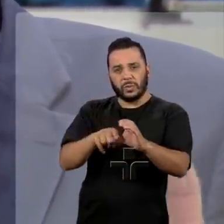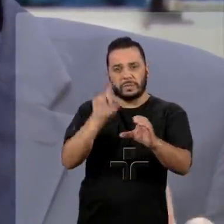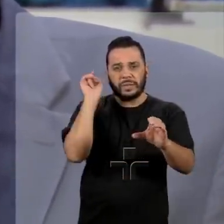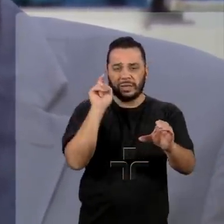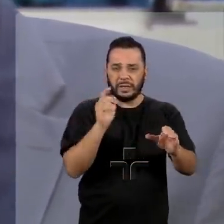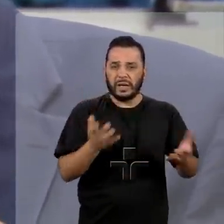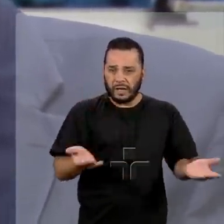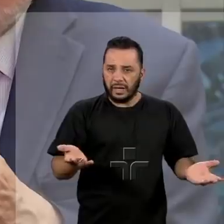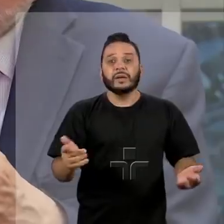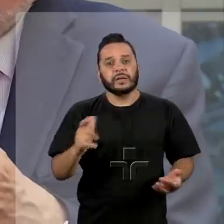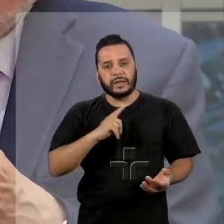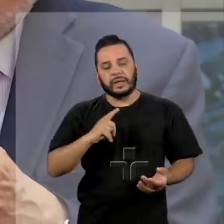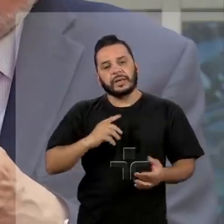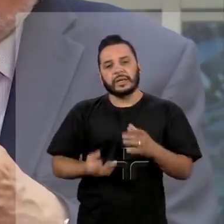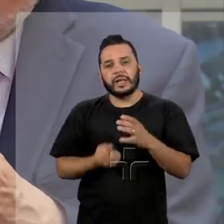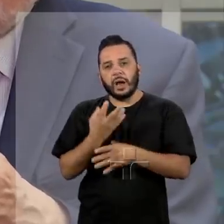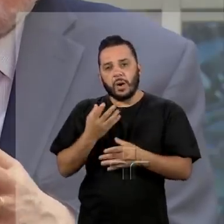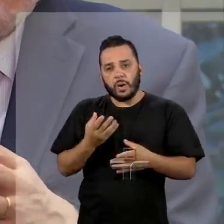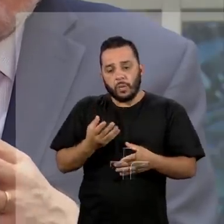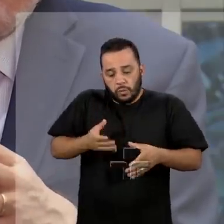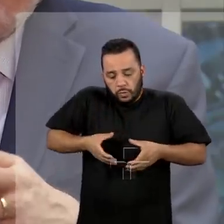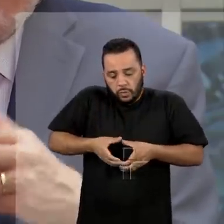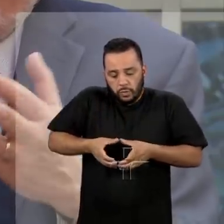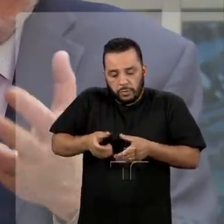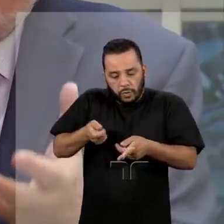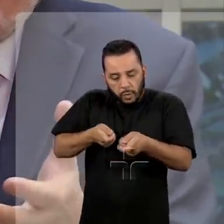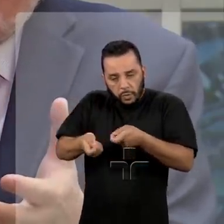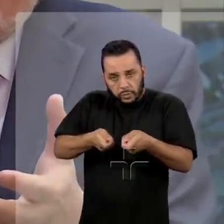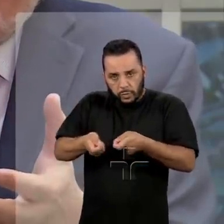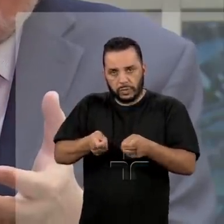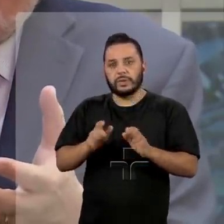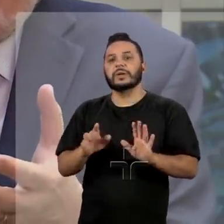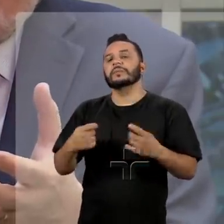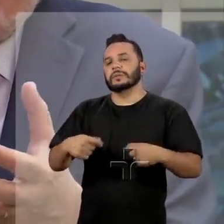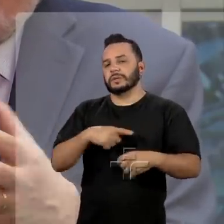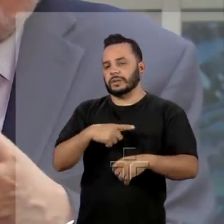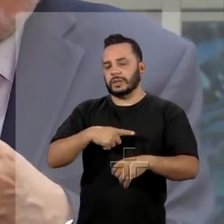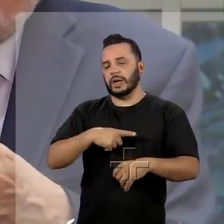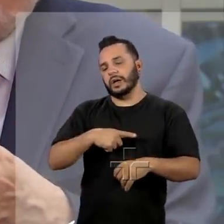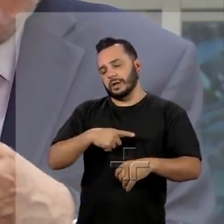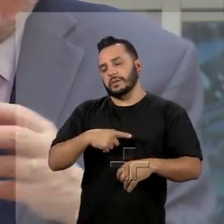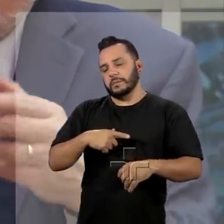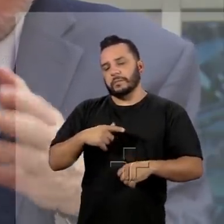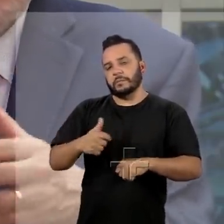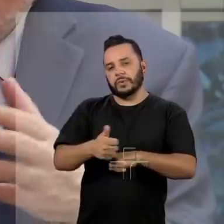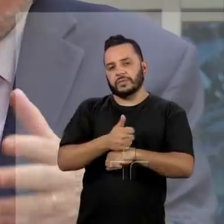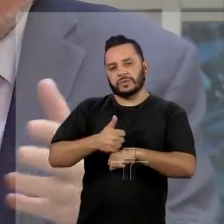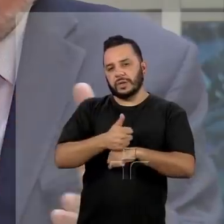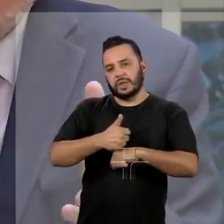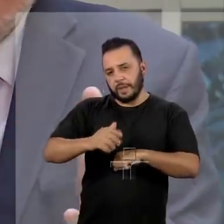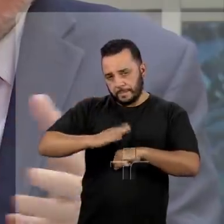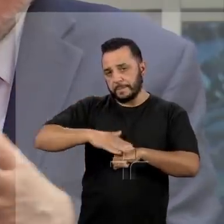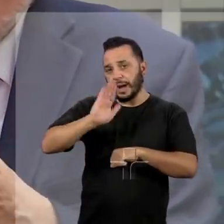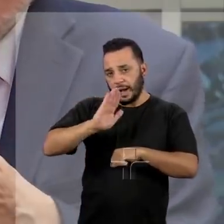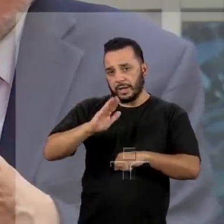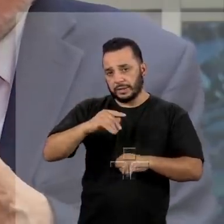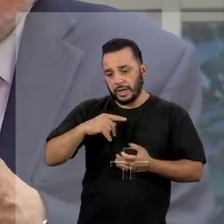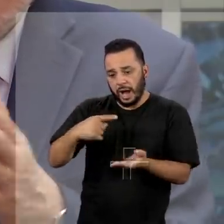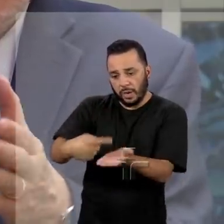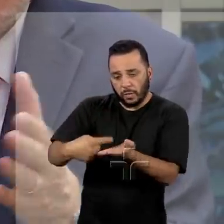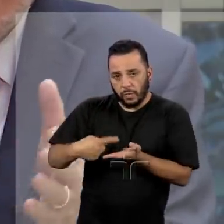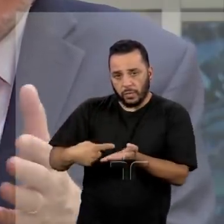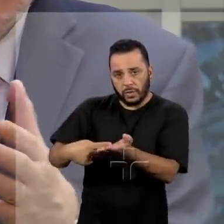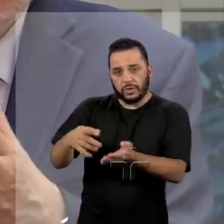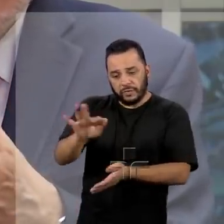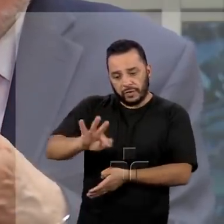agência reguladora. Isso podia talvez profissionalizar mais e fazer metas acordadas com as